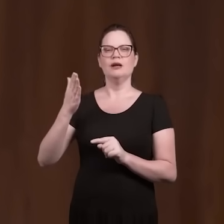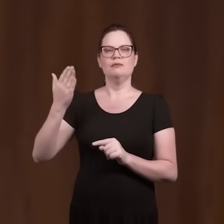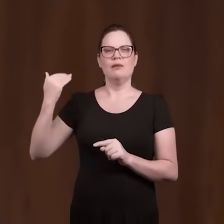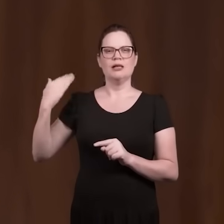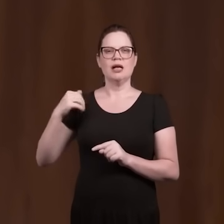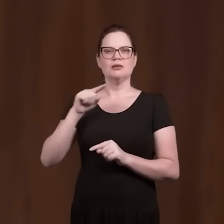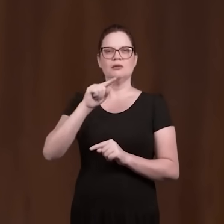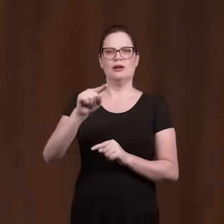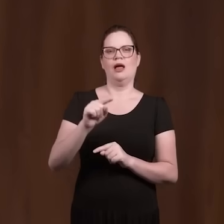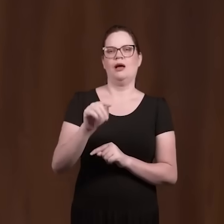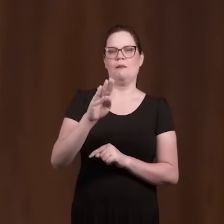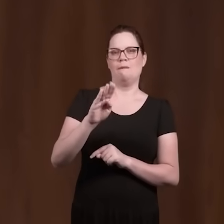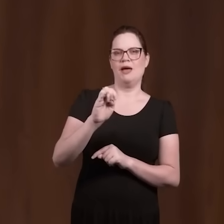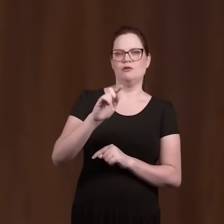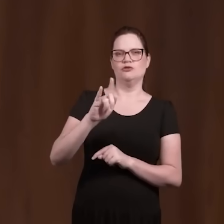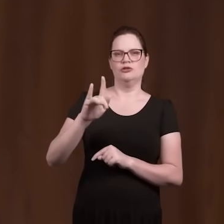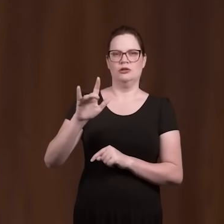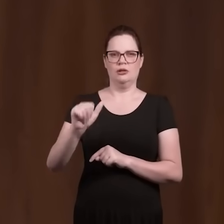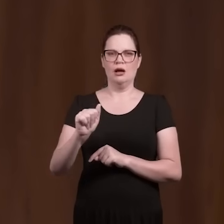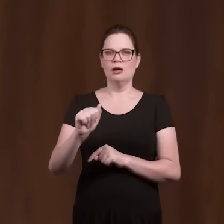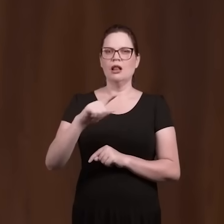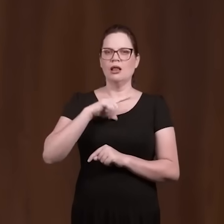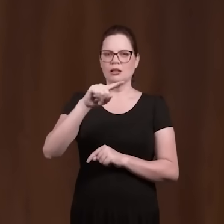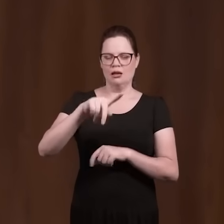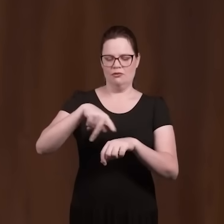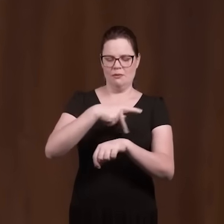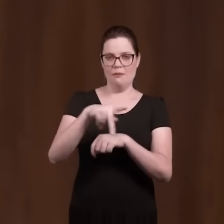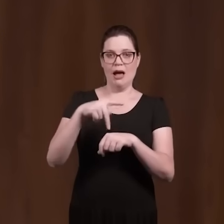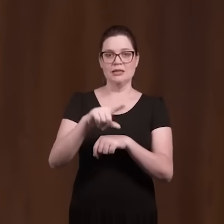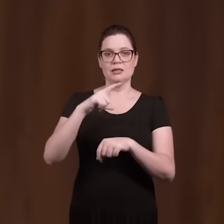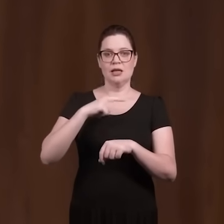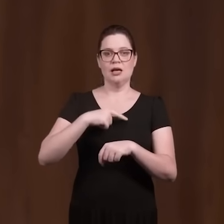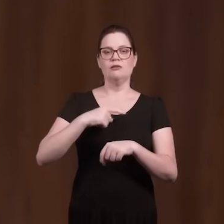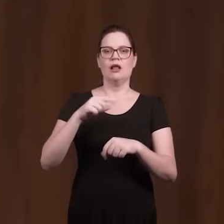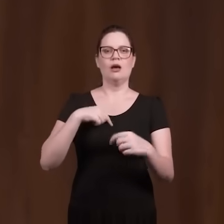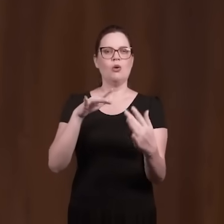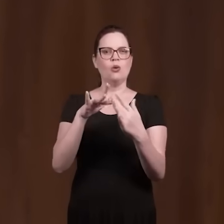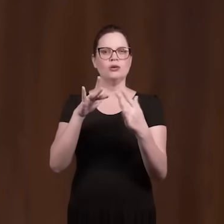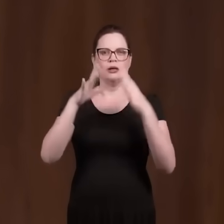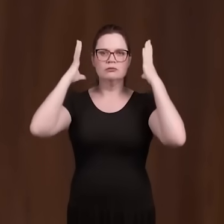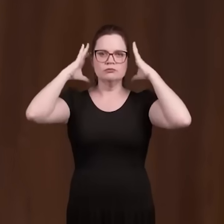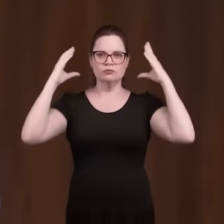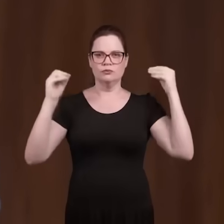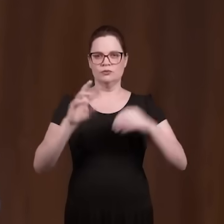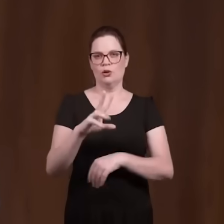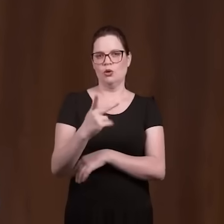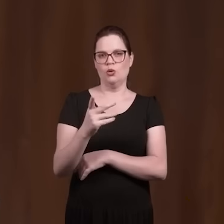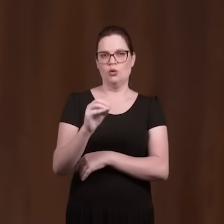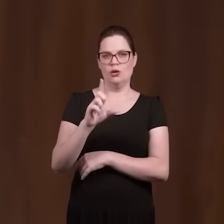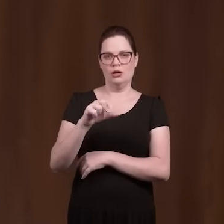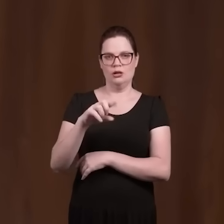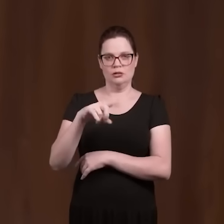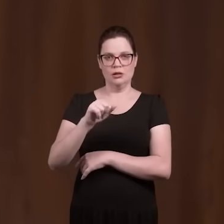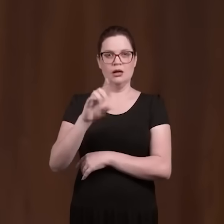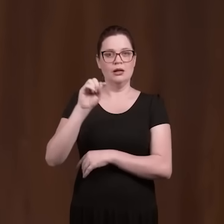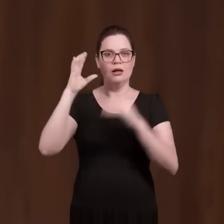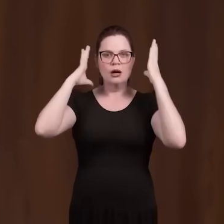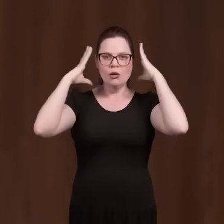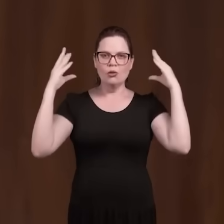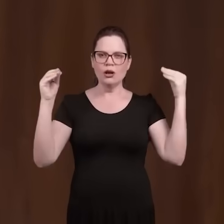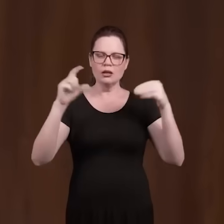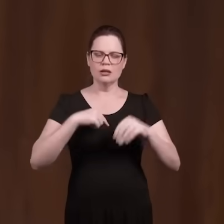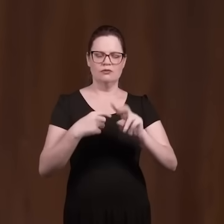Bélgica, o início da igreja na Bélgica, nós fomos para um contato na Holanda, tivemos um seminário na Bélgica, um contato com os